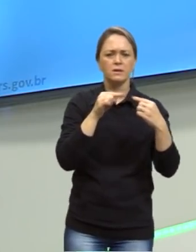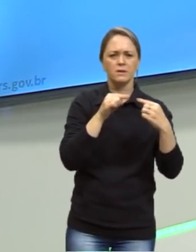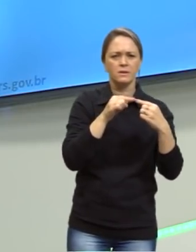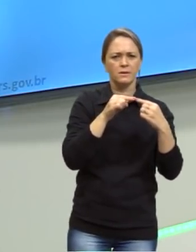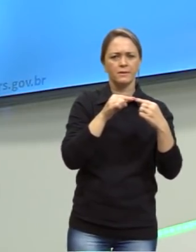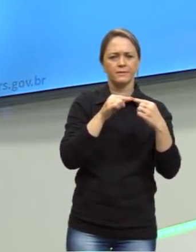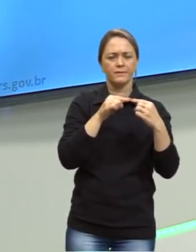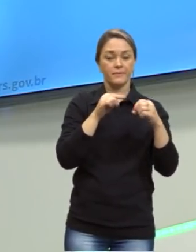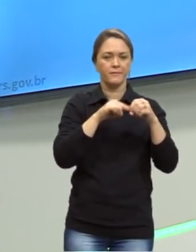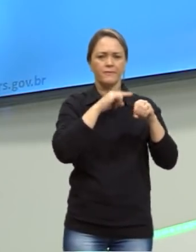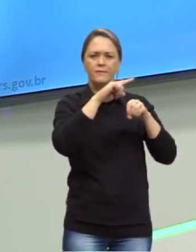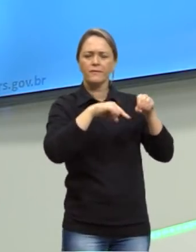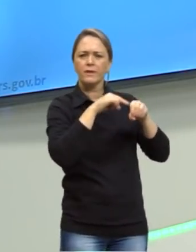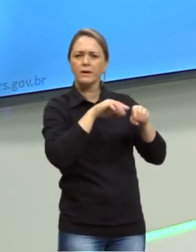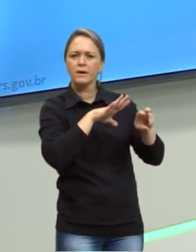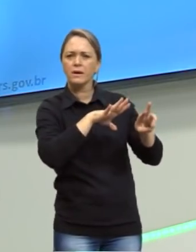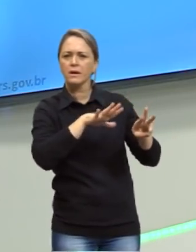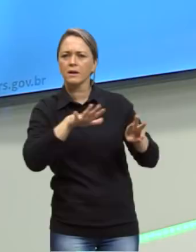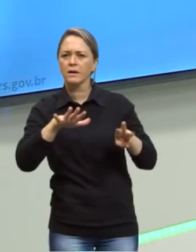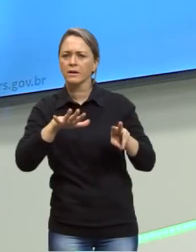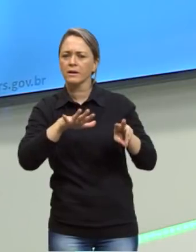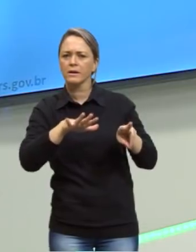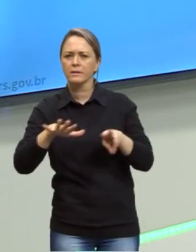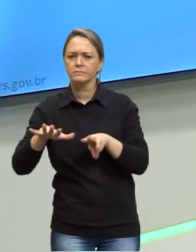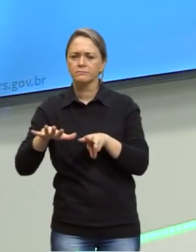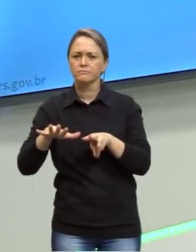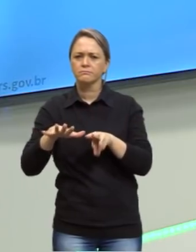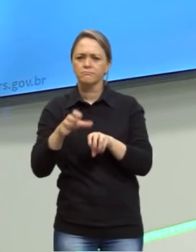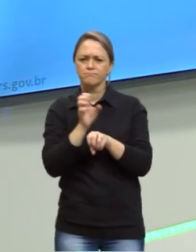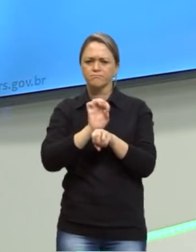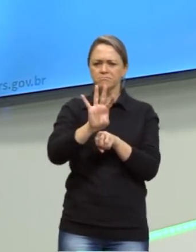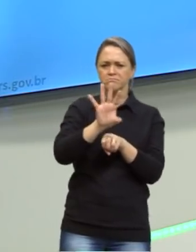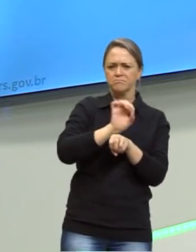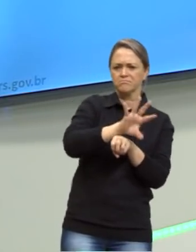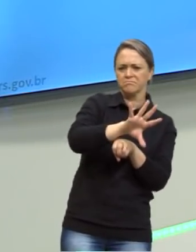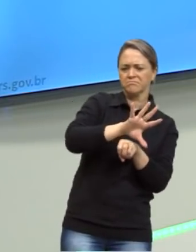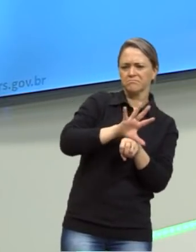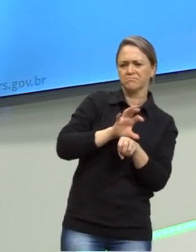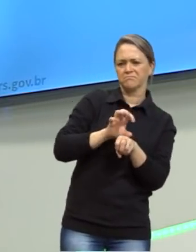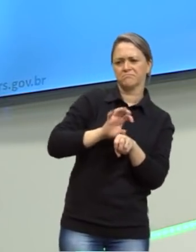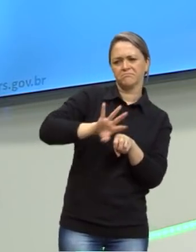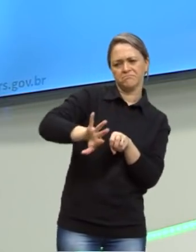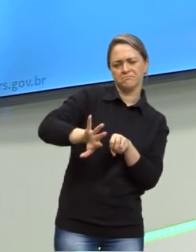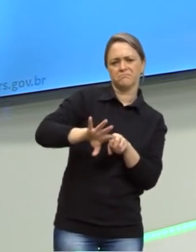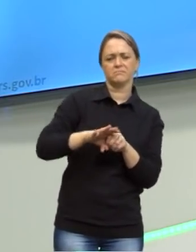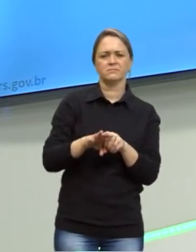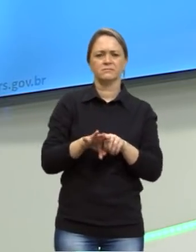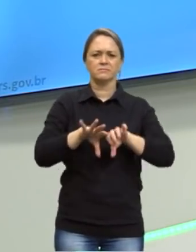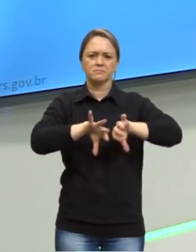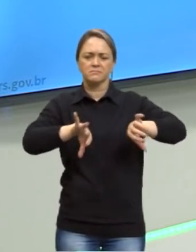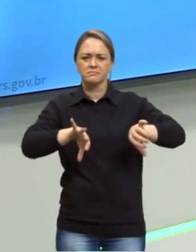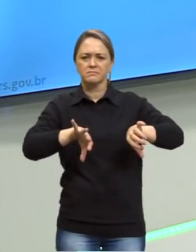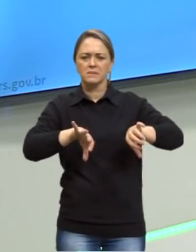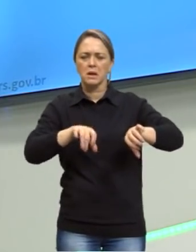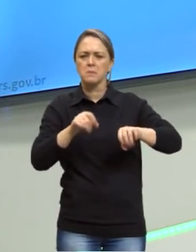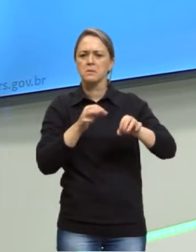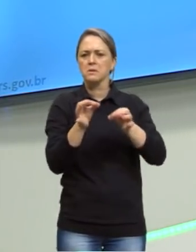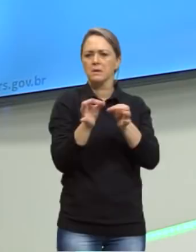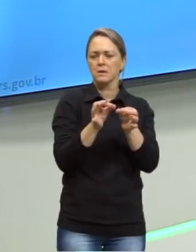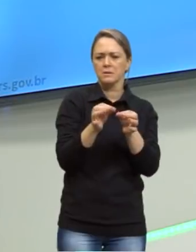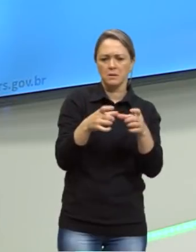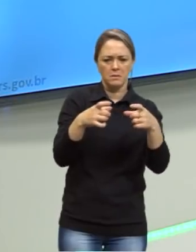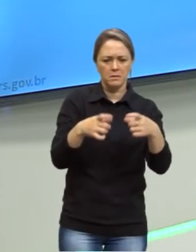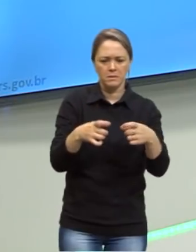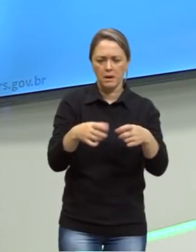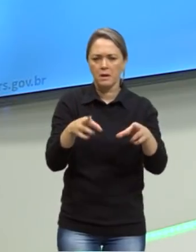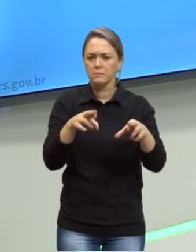camada de valência tá esses elétrons vão estar se repetindo e eles precisam arranjar um espaço né